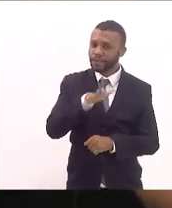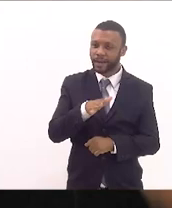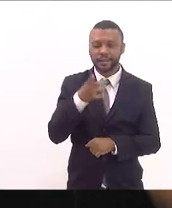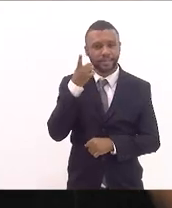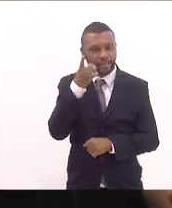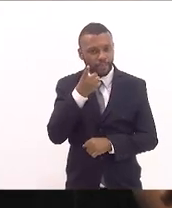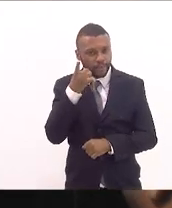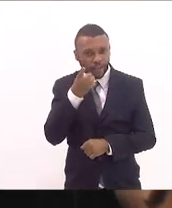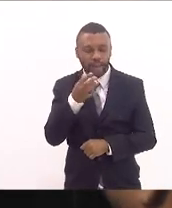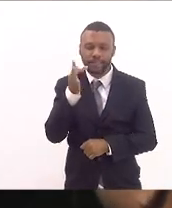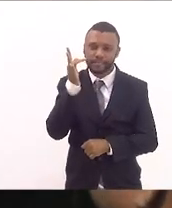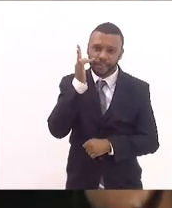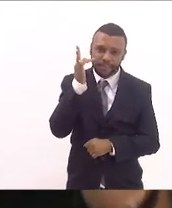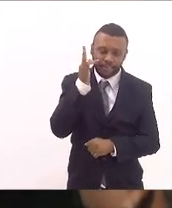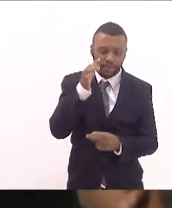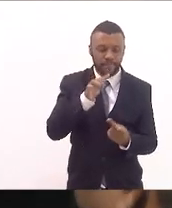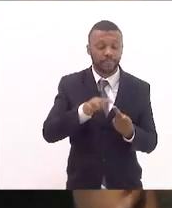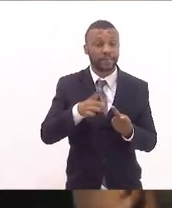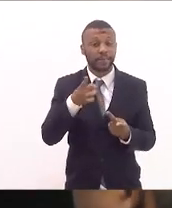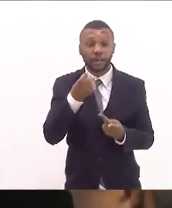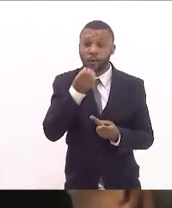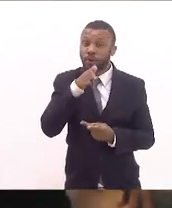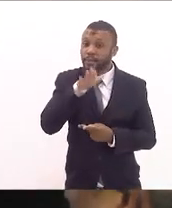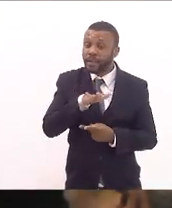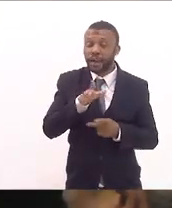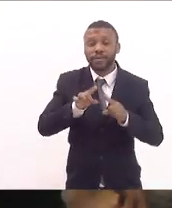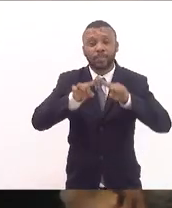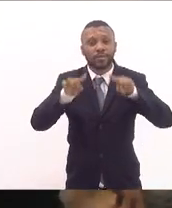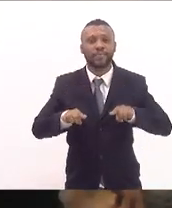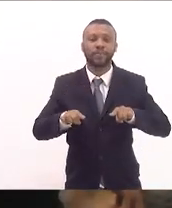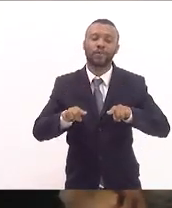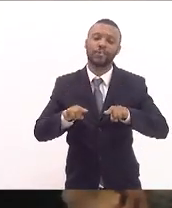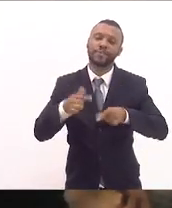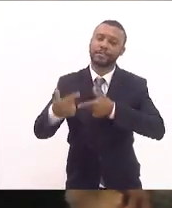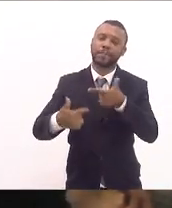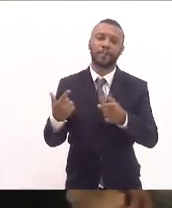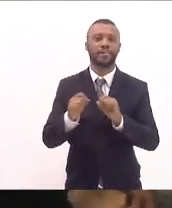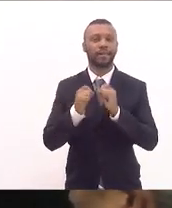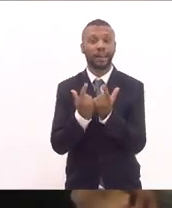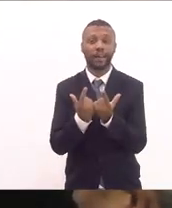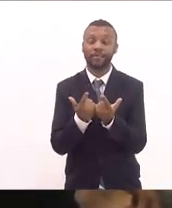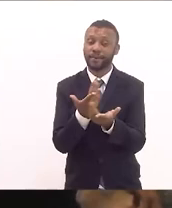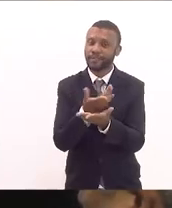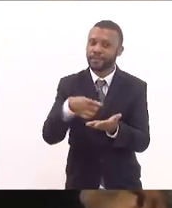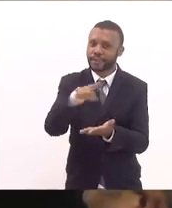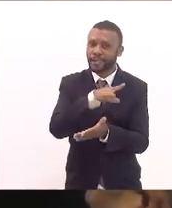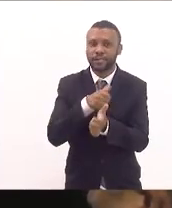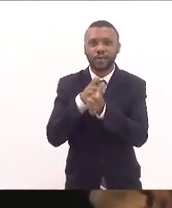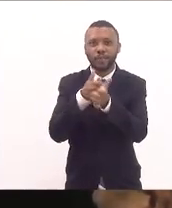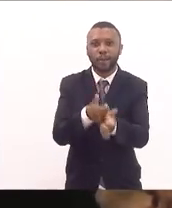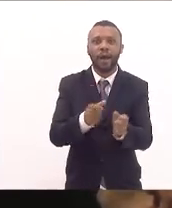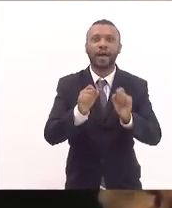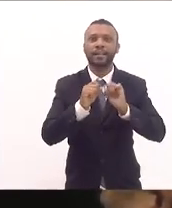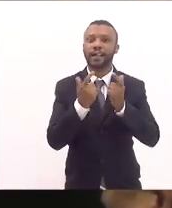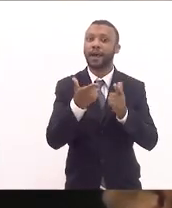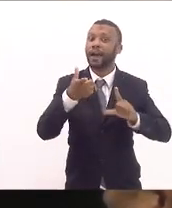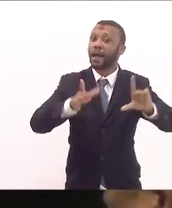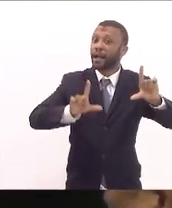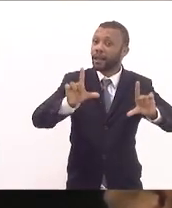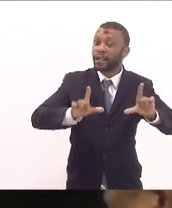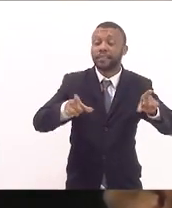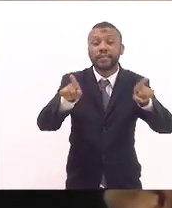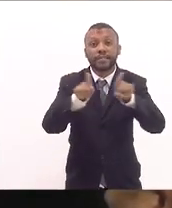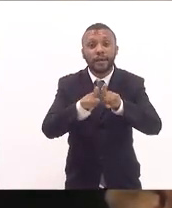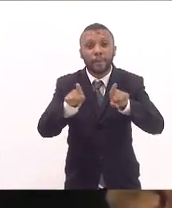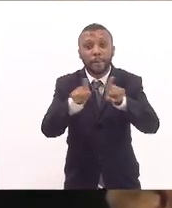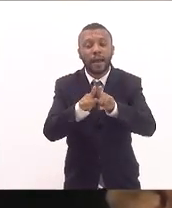que tá aqui Fábio Serafim Boa tarde aos servidores da casa a todos que nos acompanham através da TV alerj e que